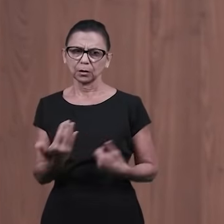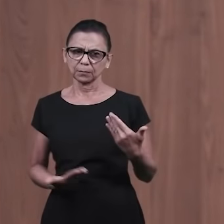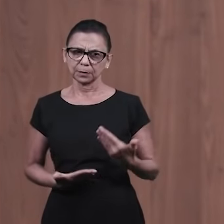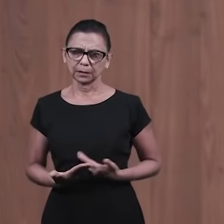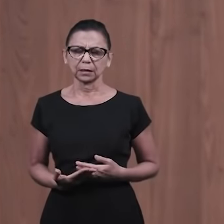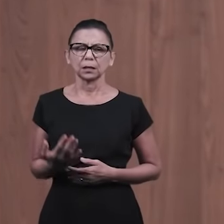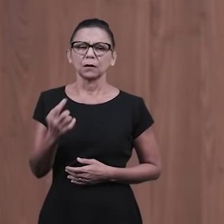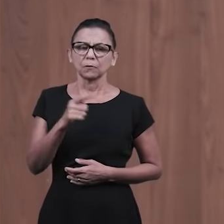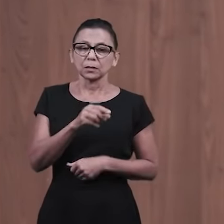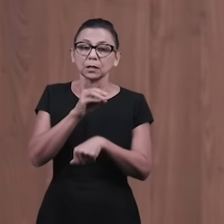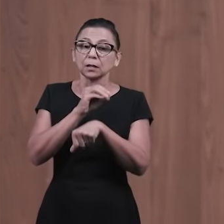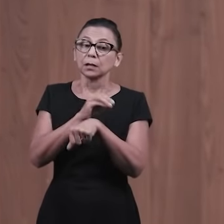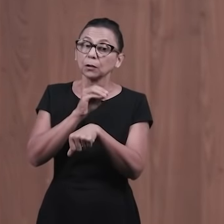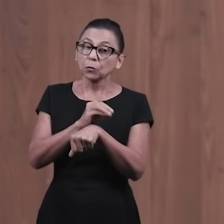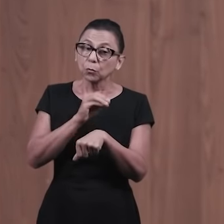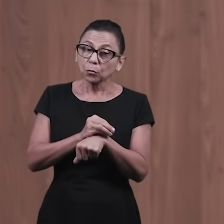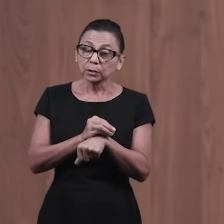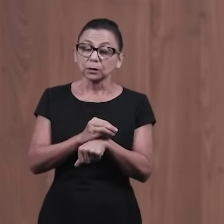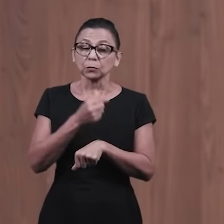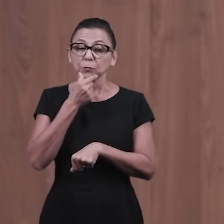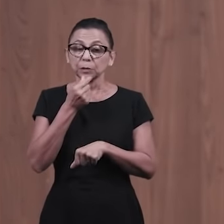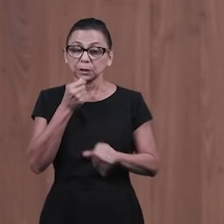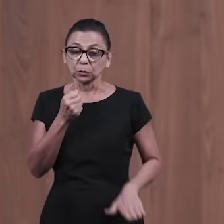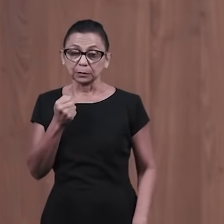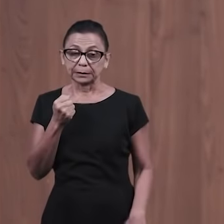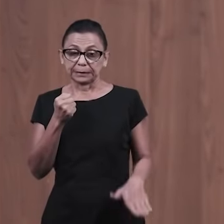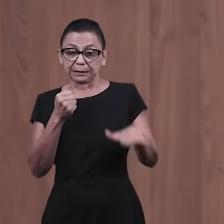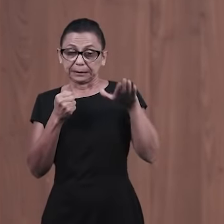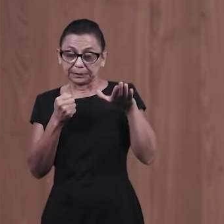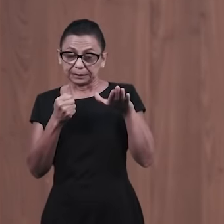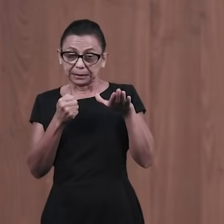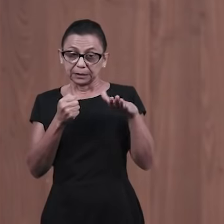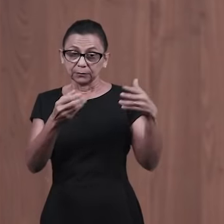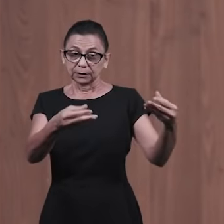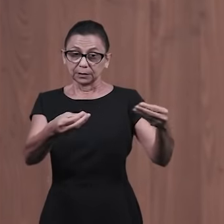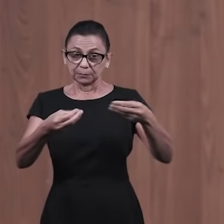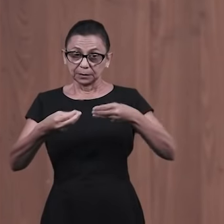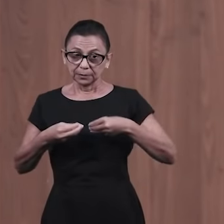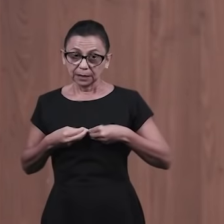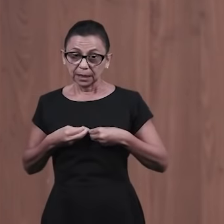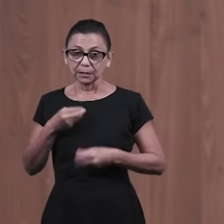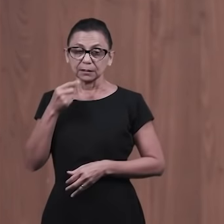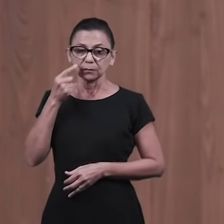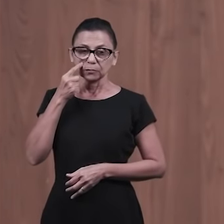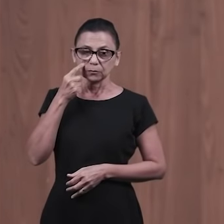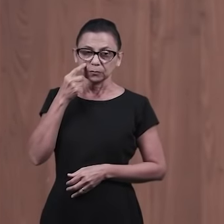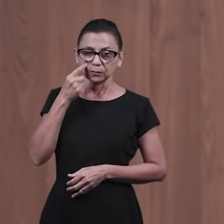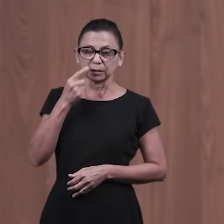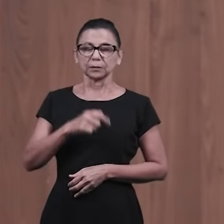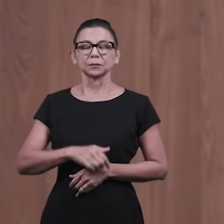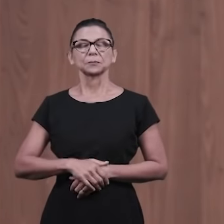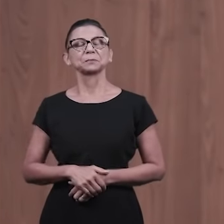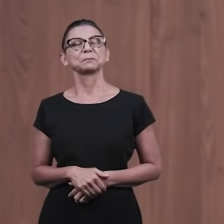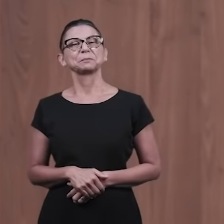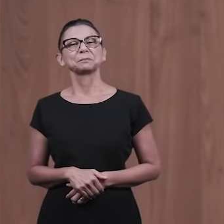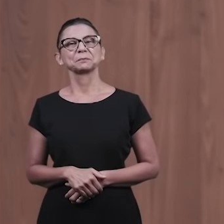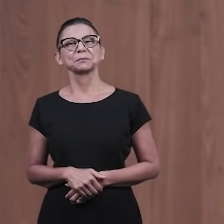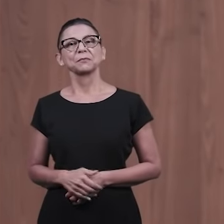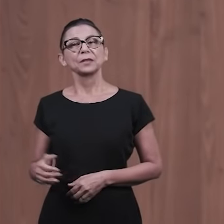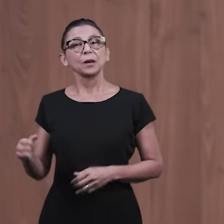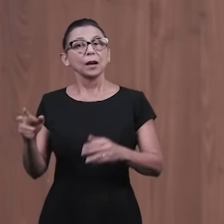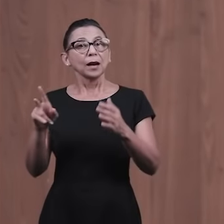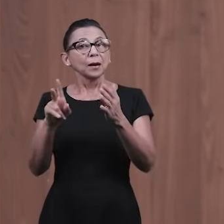isso, Joquebede teve um tempo precioso com Moisés ali, ensinando para ele sobre o Deus verdadeiro, ensinando